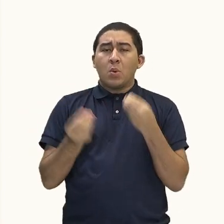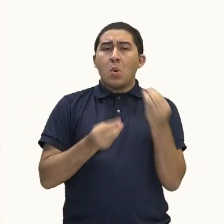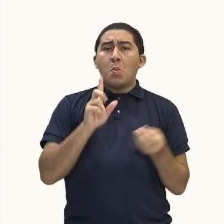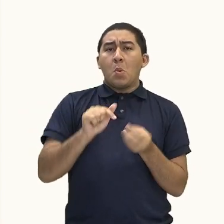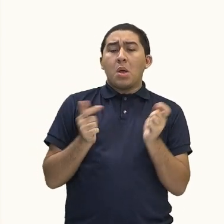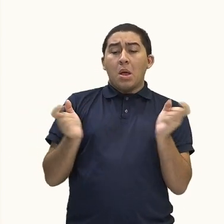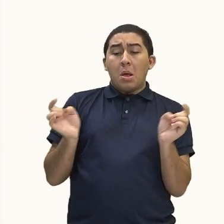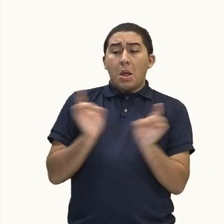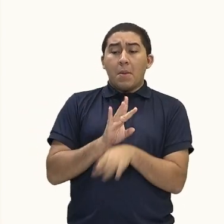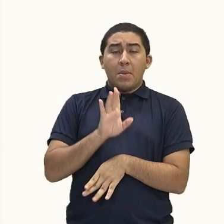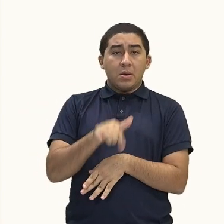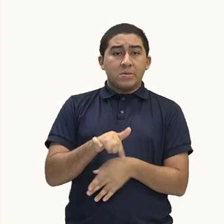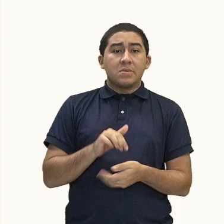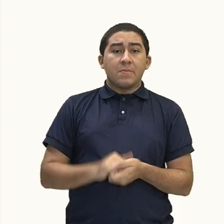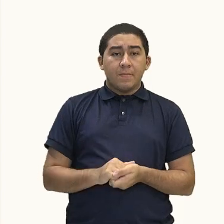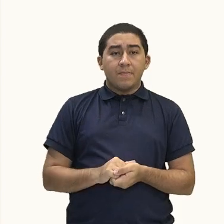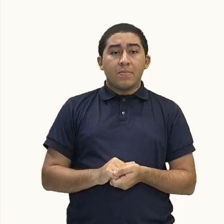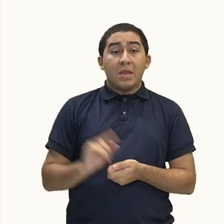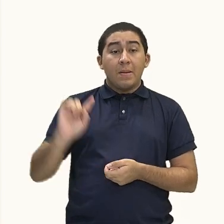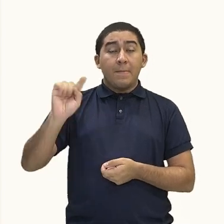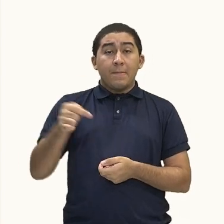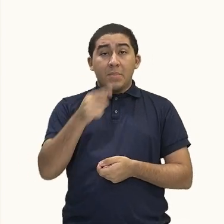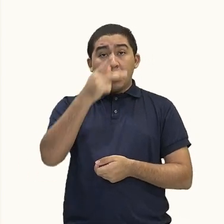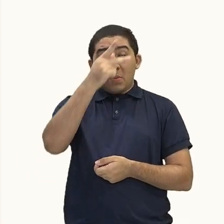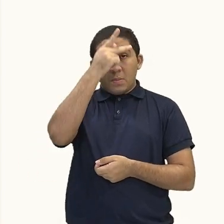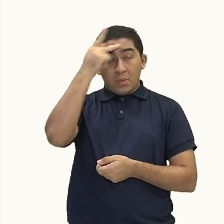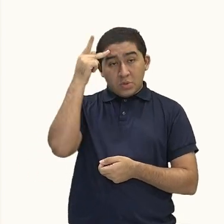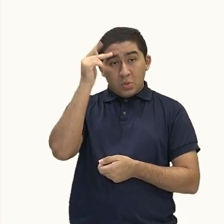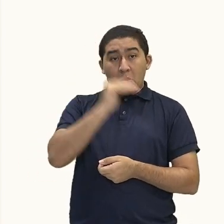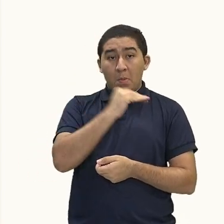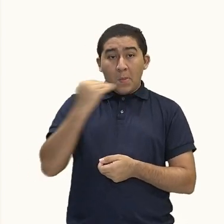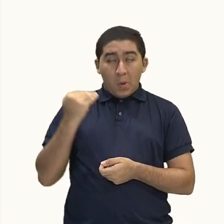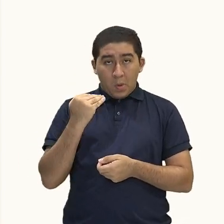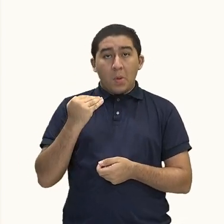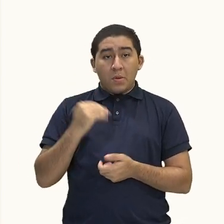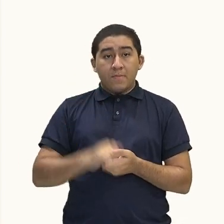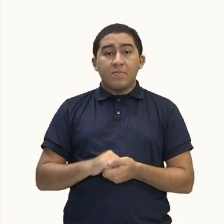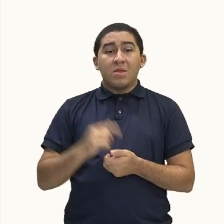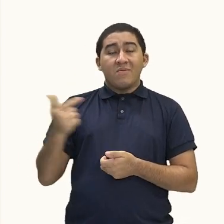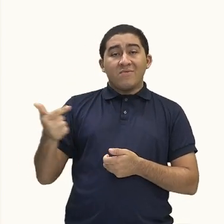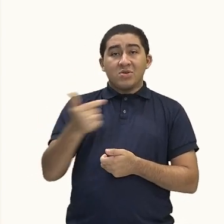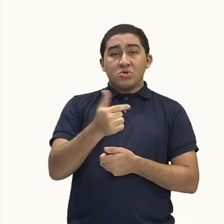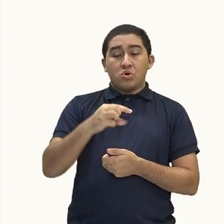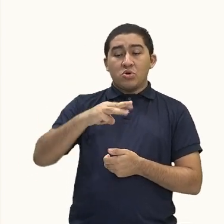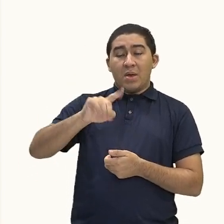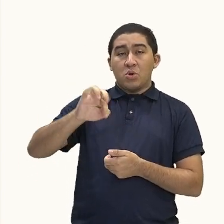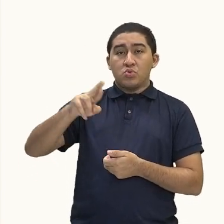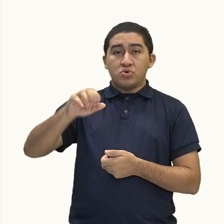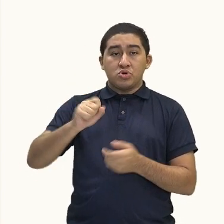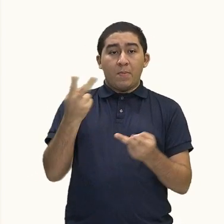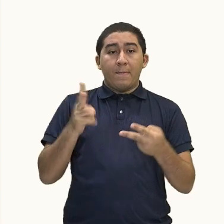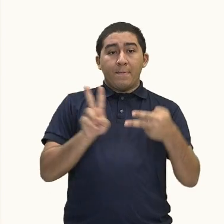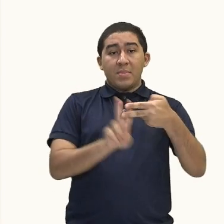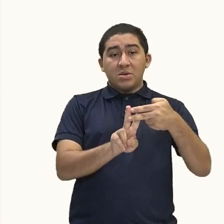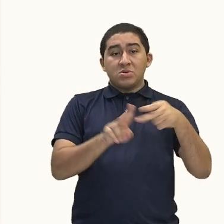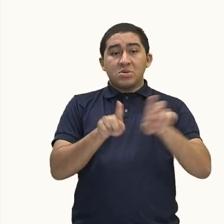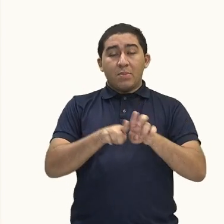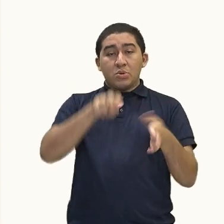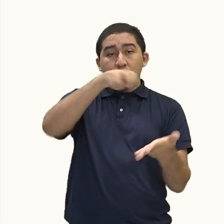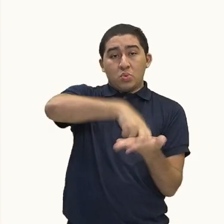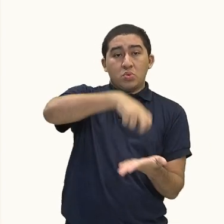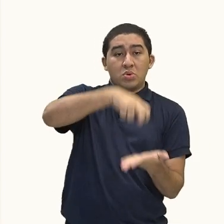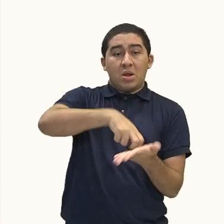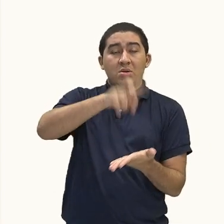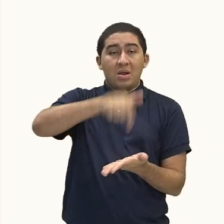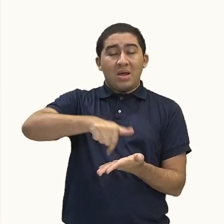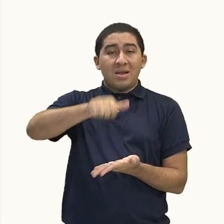revolta? 1.000 marinheiros mortos, 22 marujos presos e torturados na Ilha de Cobras. Essas